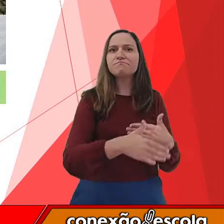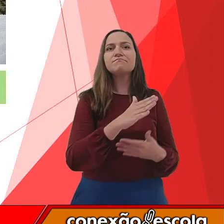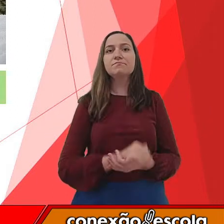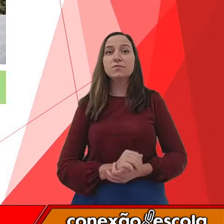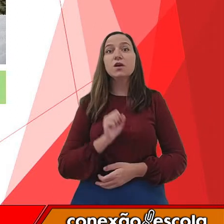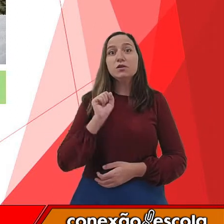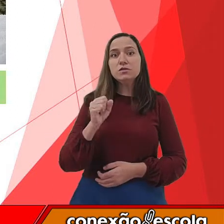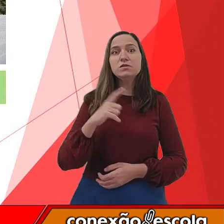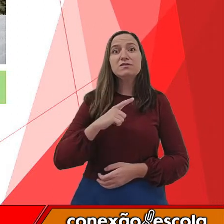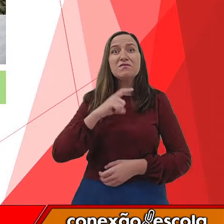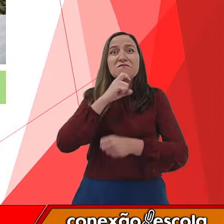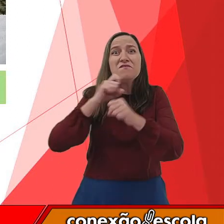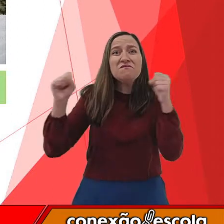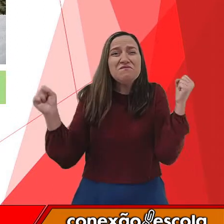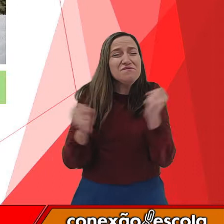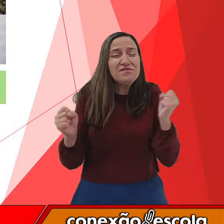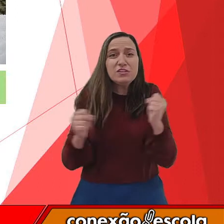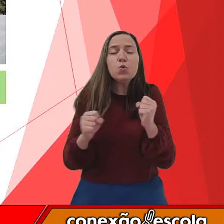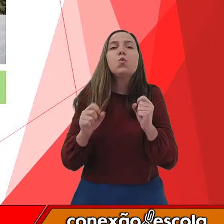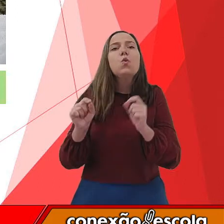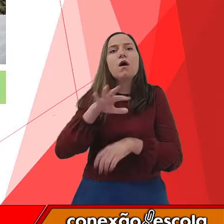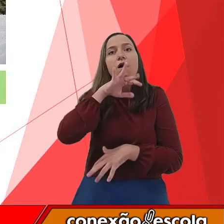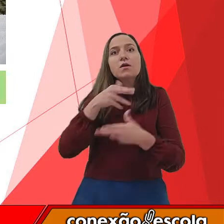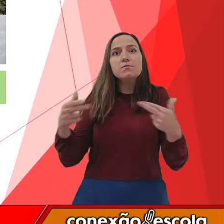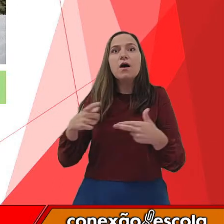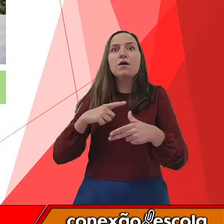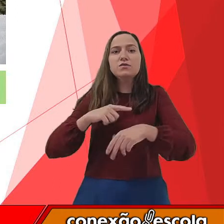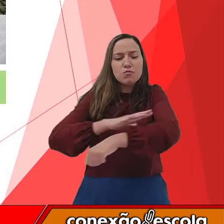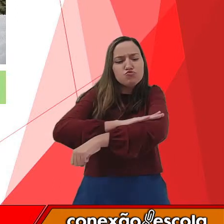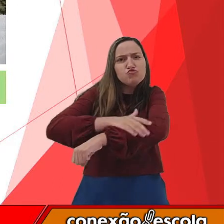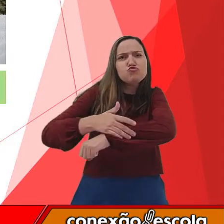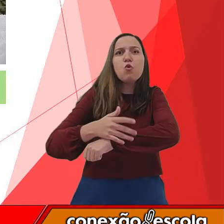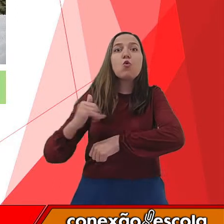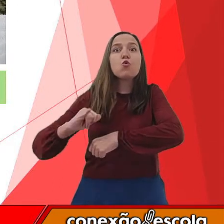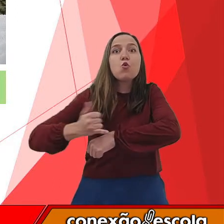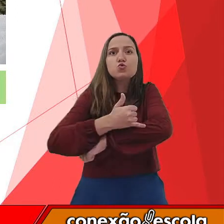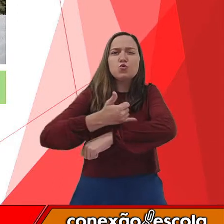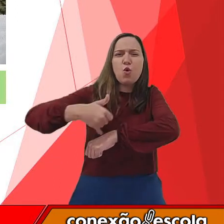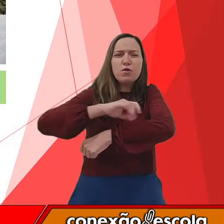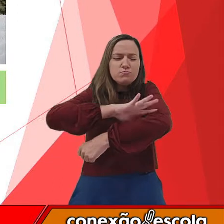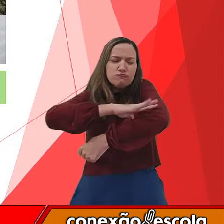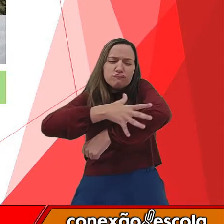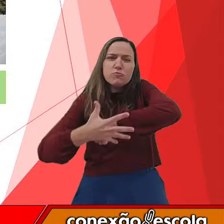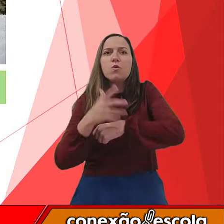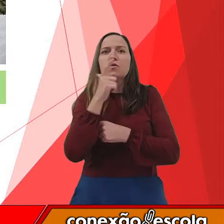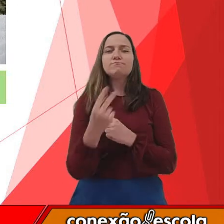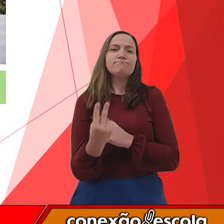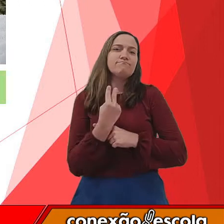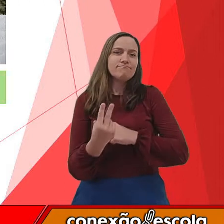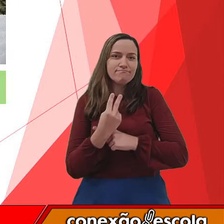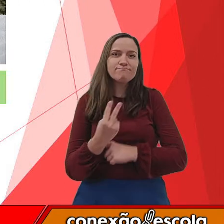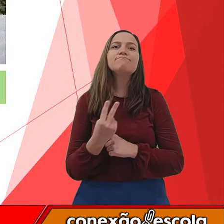baixa, alguns animais têm uma grossa camada de gordura que ajuda a conservar o calor do corpo. Esse é o caso